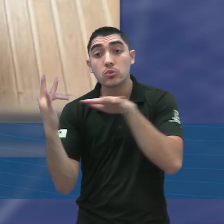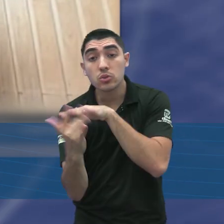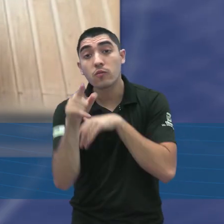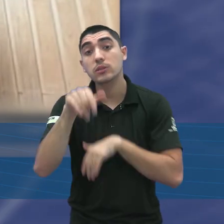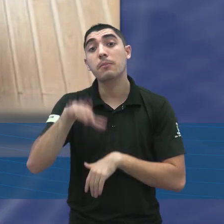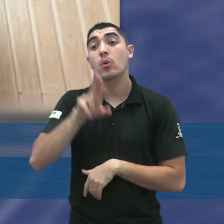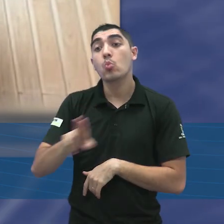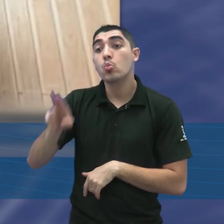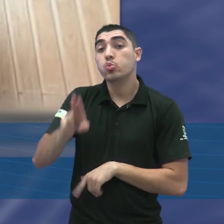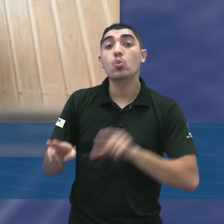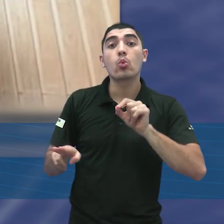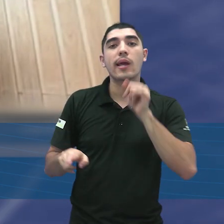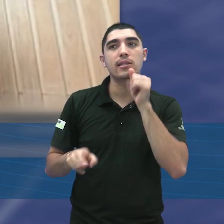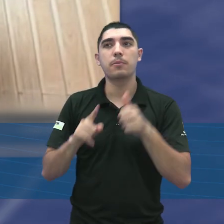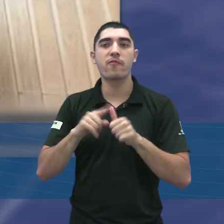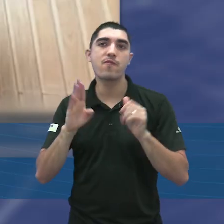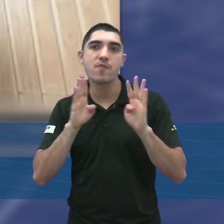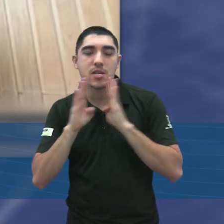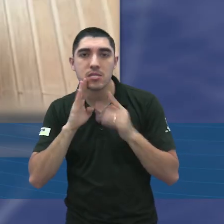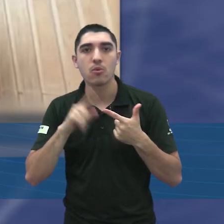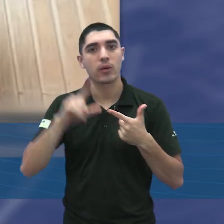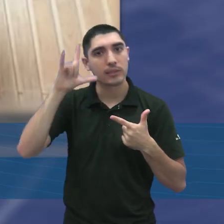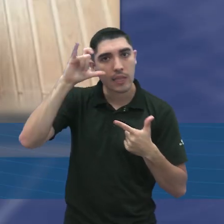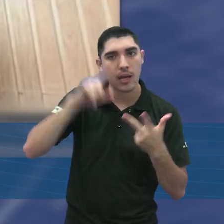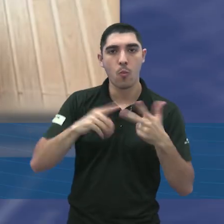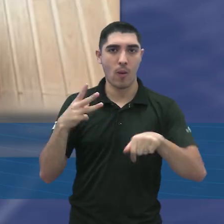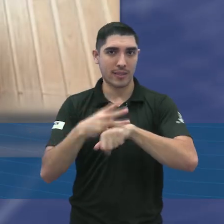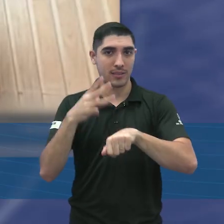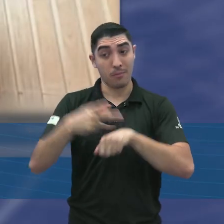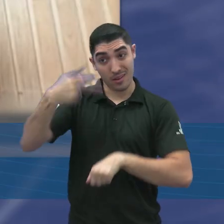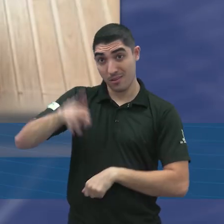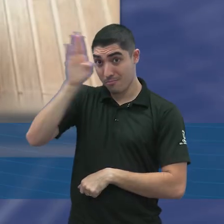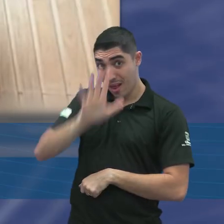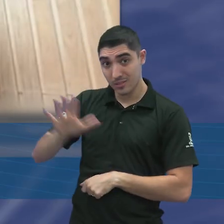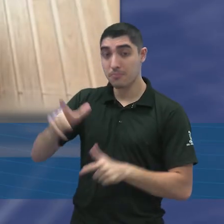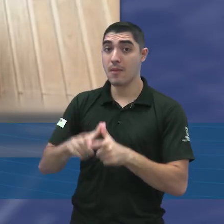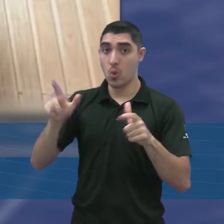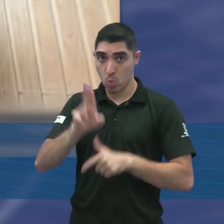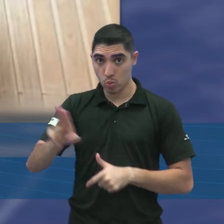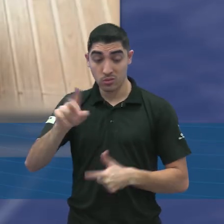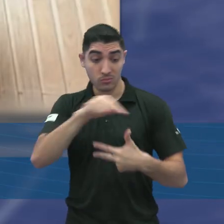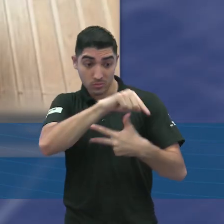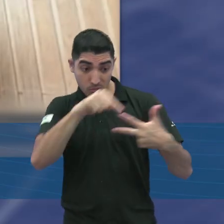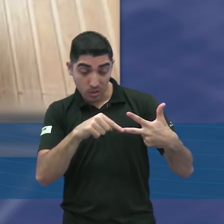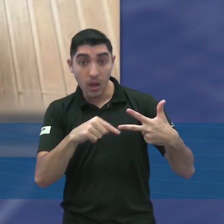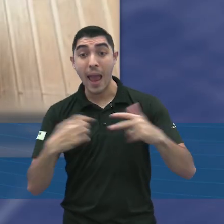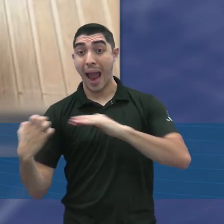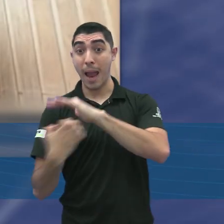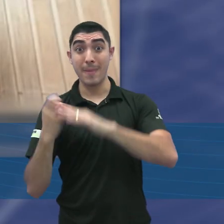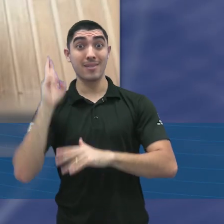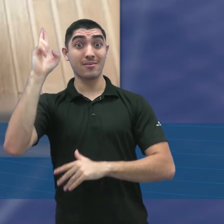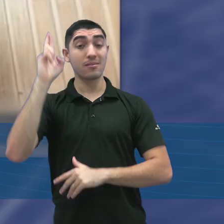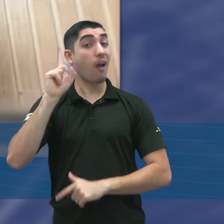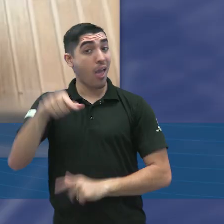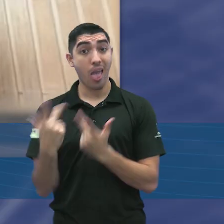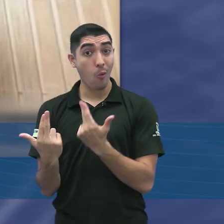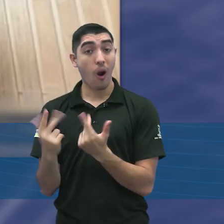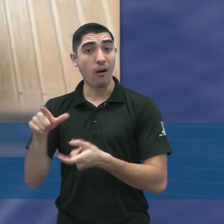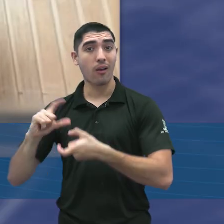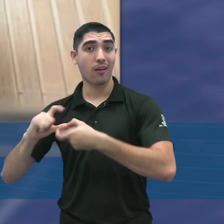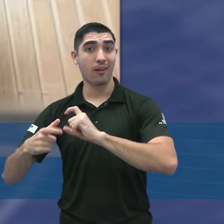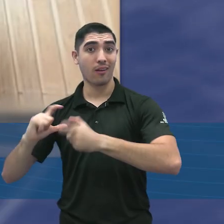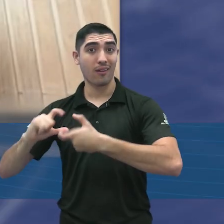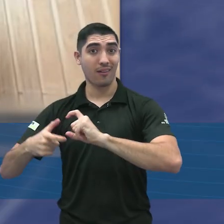usa, Instagram, Facebook e WhatsApp, né? O que o brasileiro mais usa hoje em dia. Eles são do mesmo servidor. Então, é claro, eles